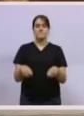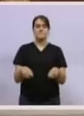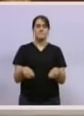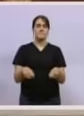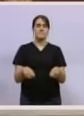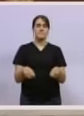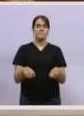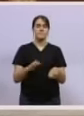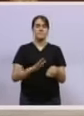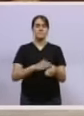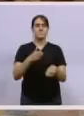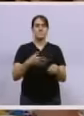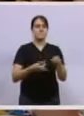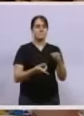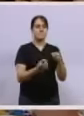mais pra voltar.